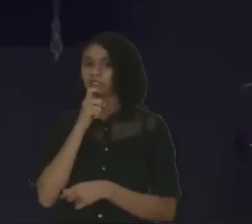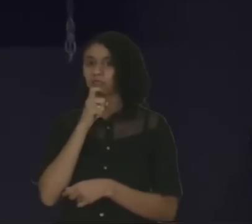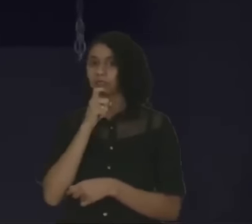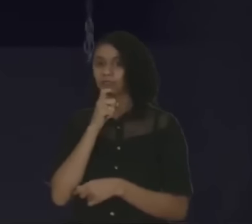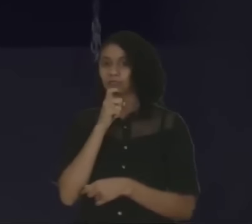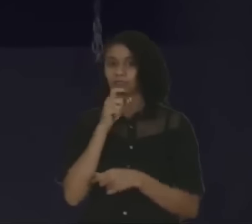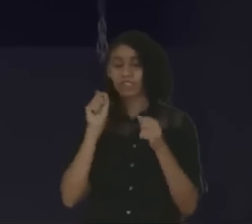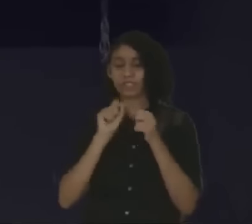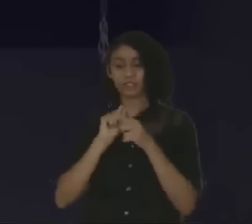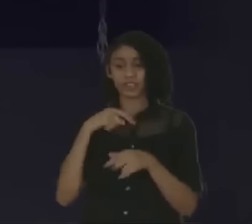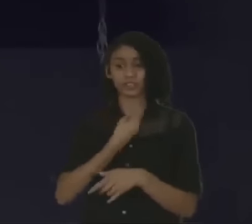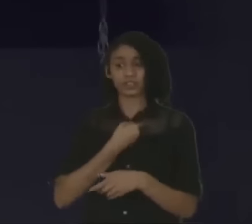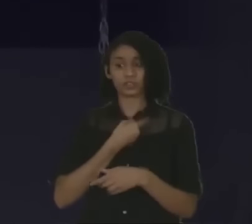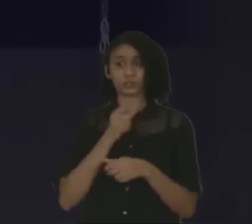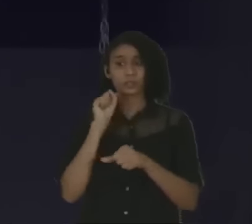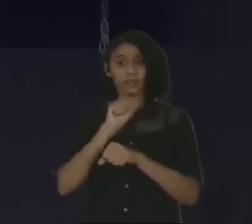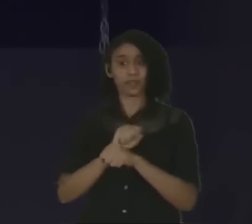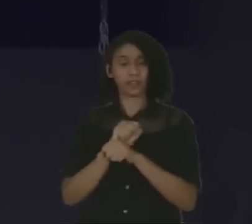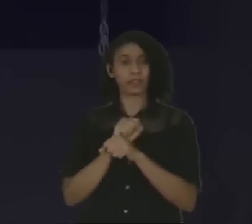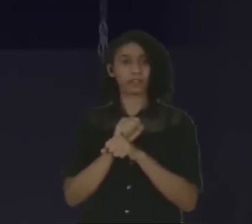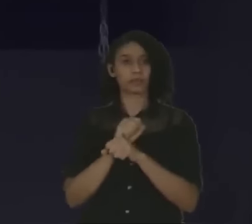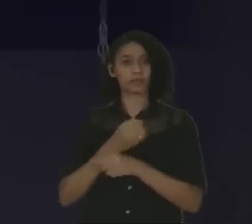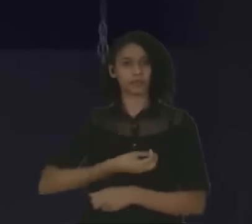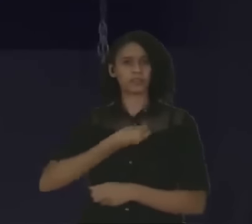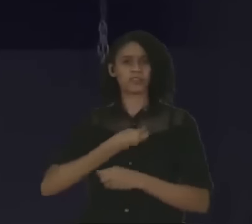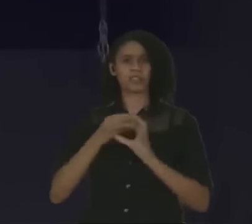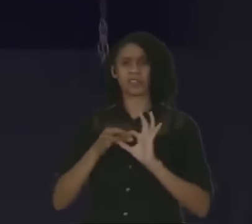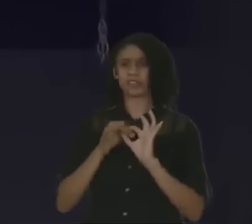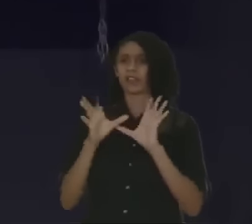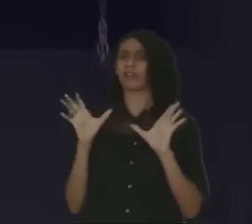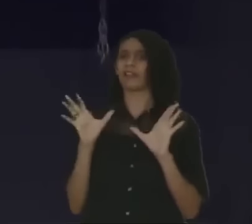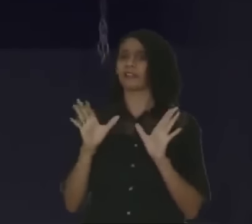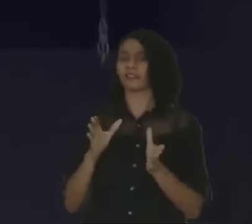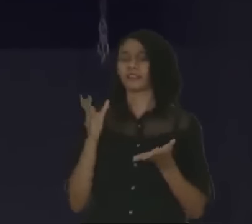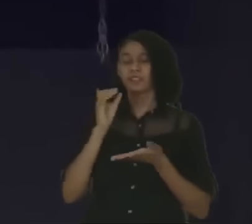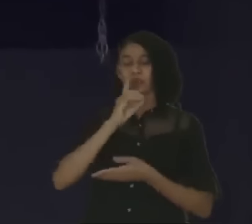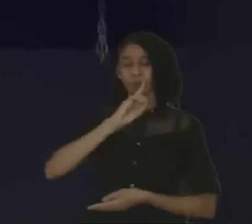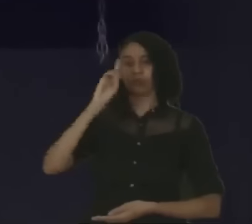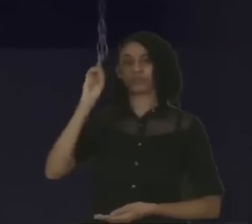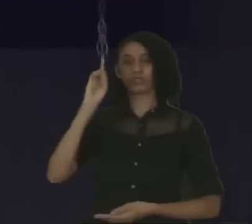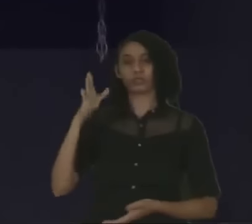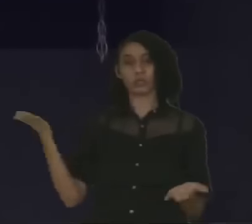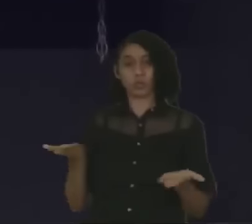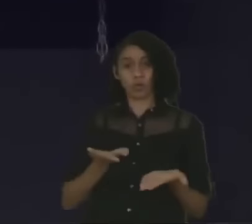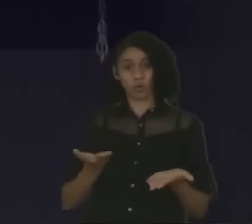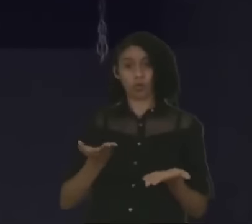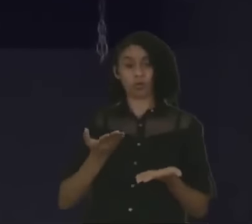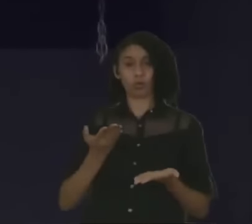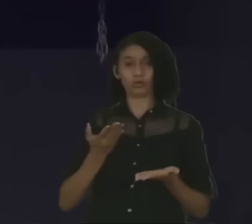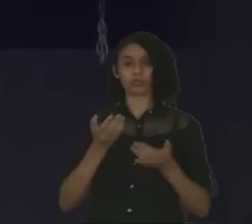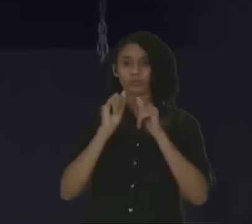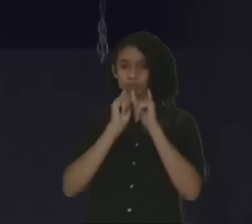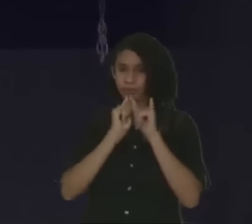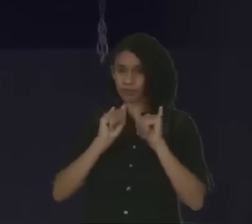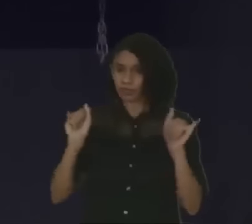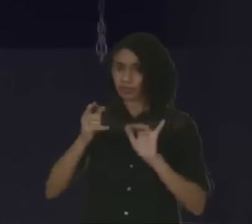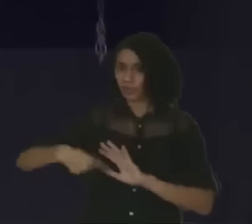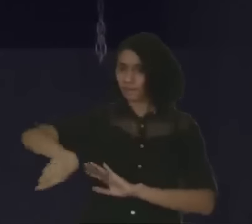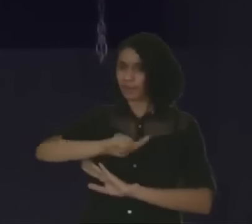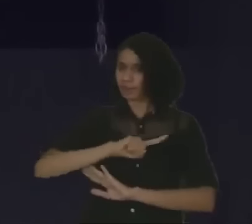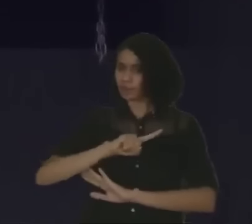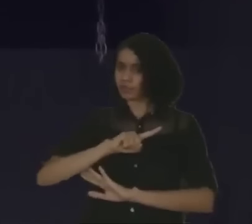impede de viver uma vida livre com Deus hoje eu quero trazer uma mensagem para você e quebrar